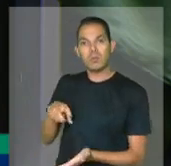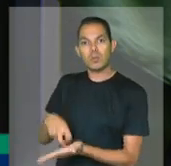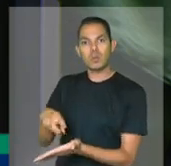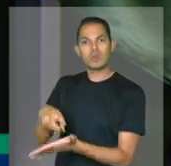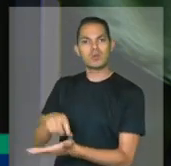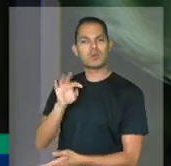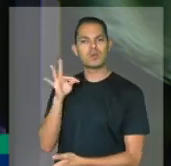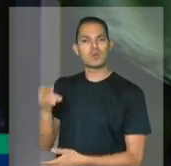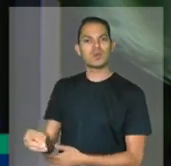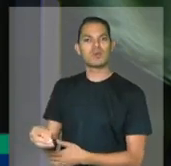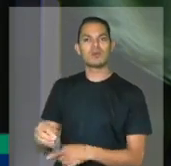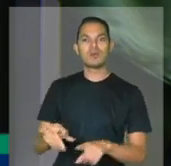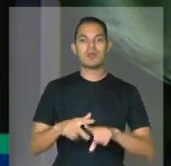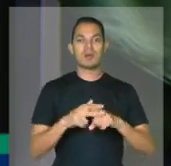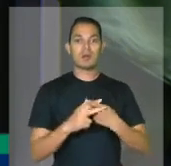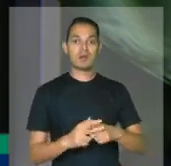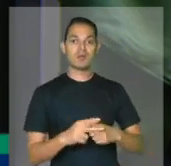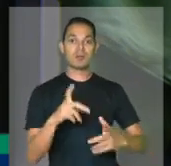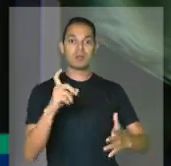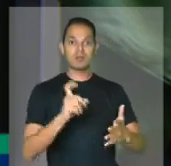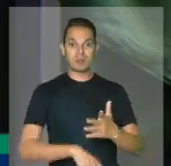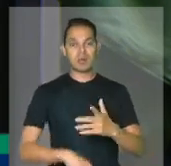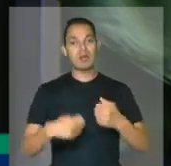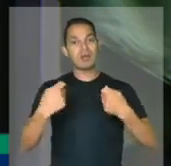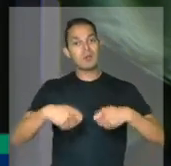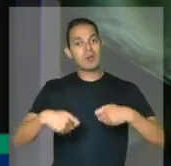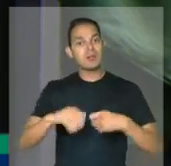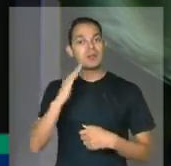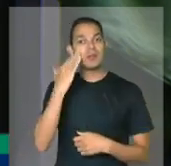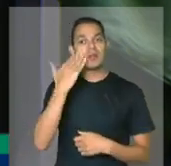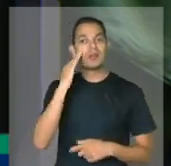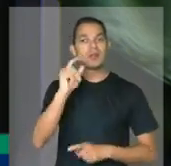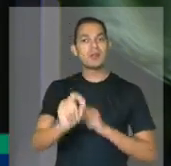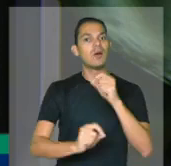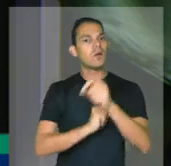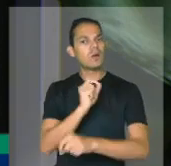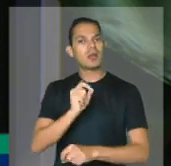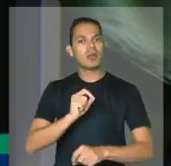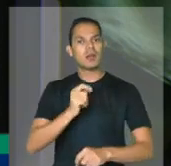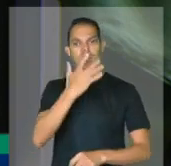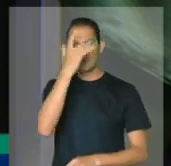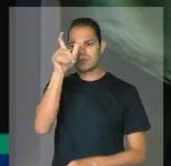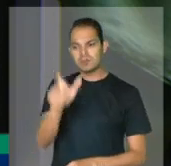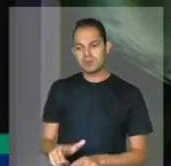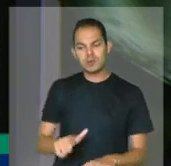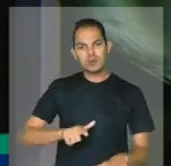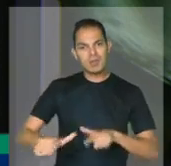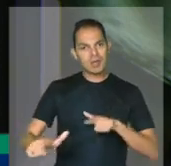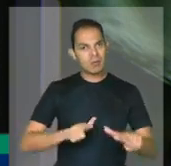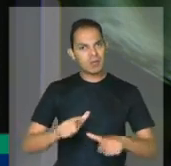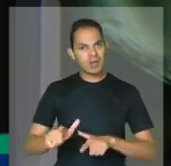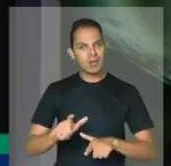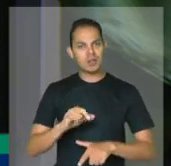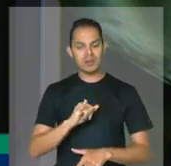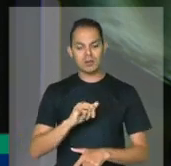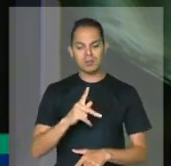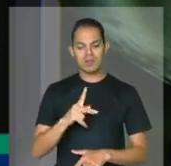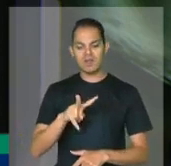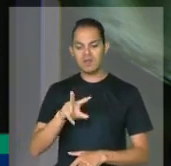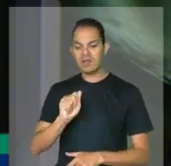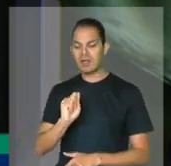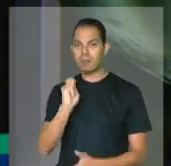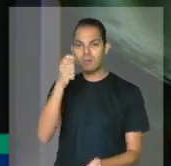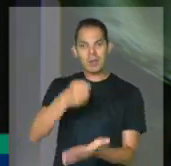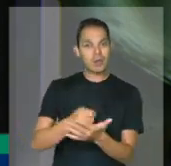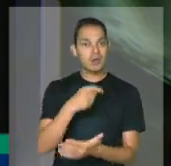punidos. A reforma tributária precisa entender que um trabalhador que não consegue pagar o IPVA do